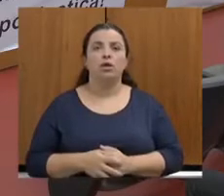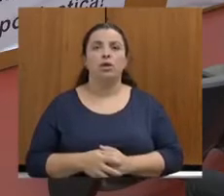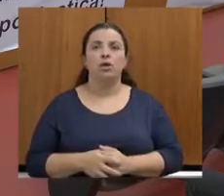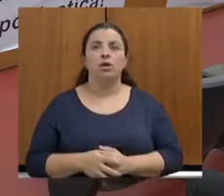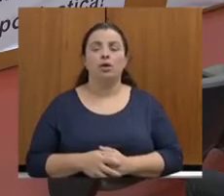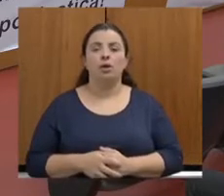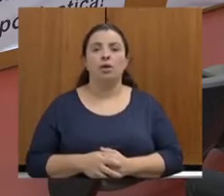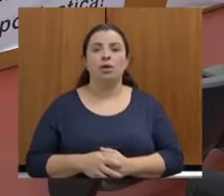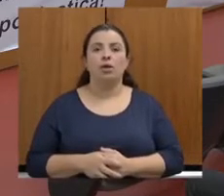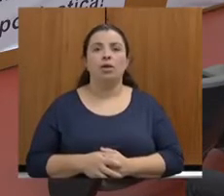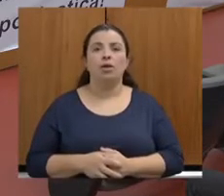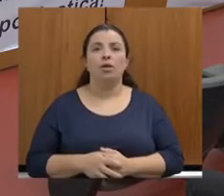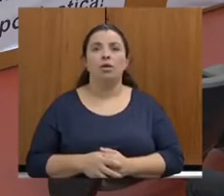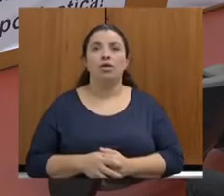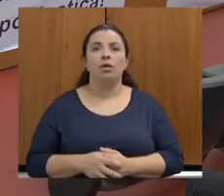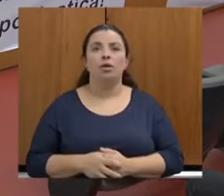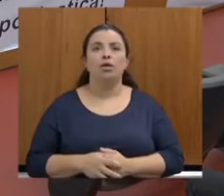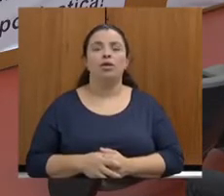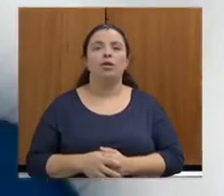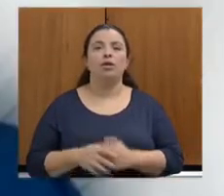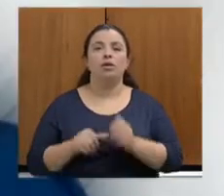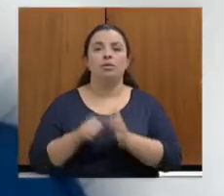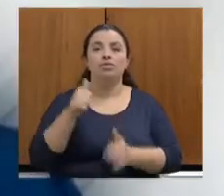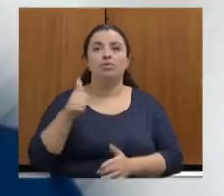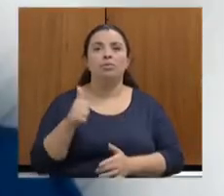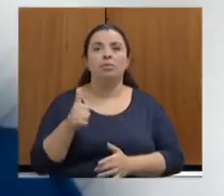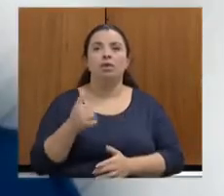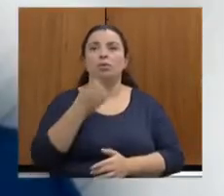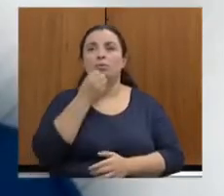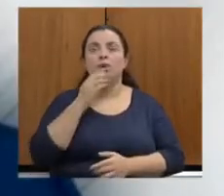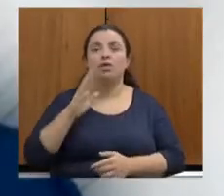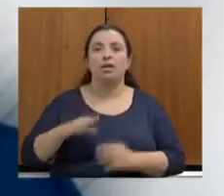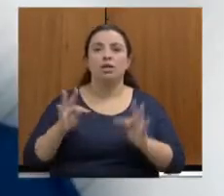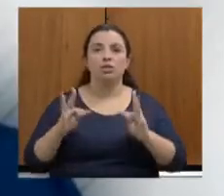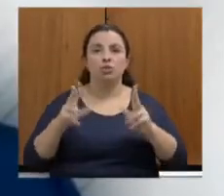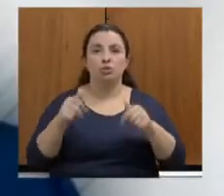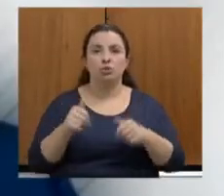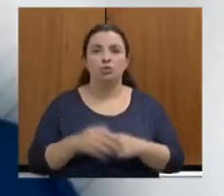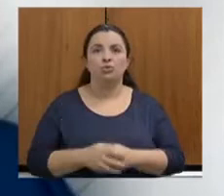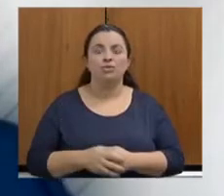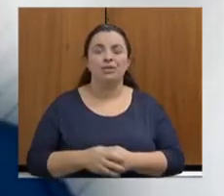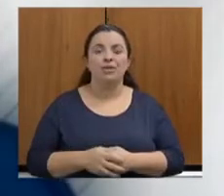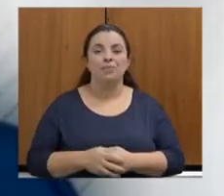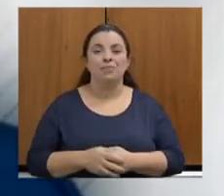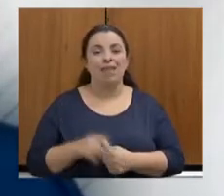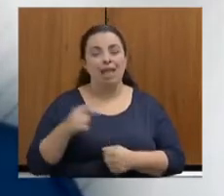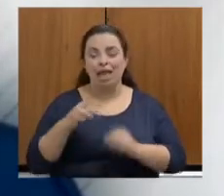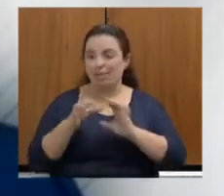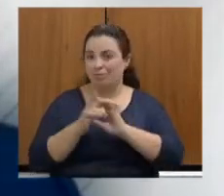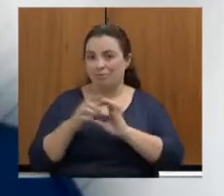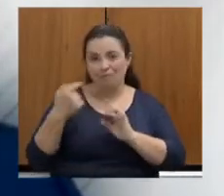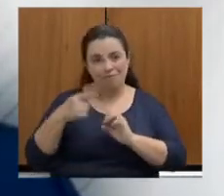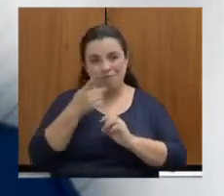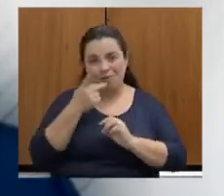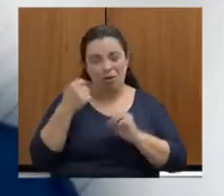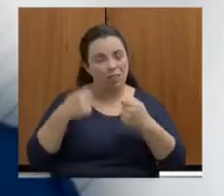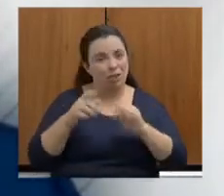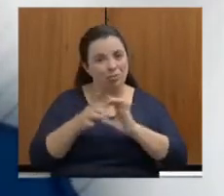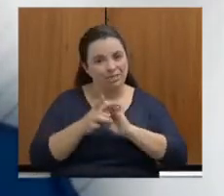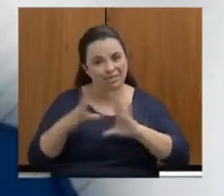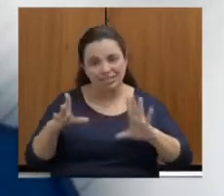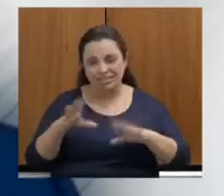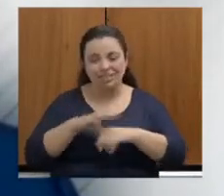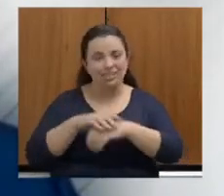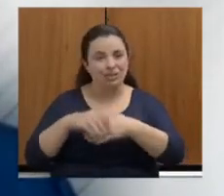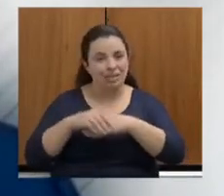Olá primeiramente gostaria de dar boa tarde a todos Apesar de eu estar dispensado das saudações eu